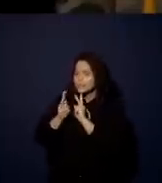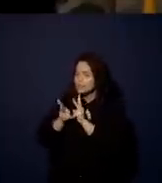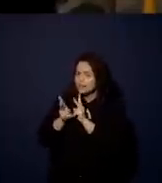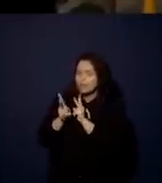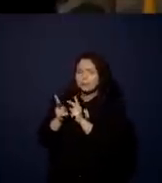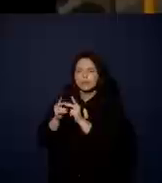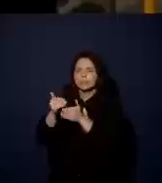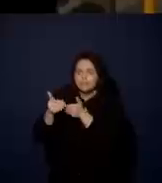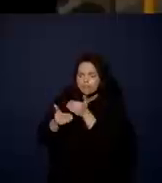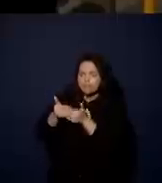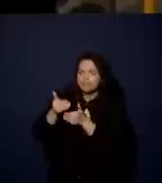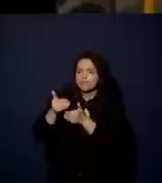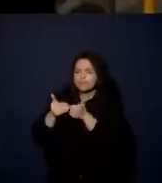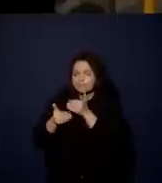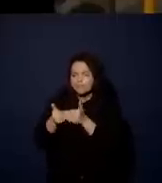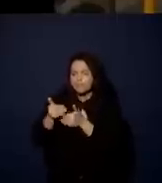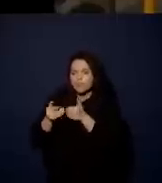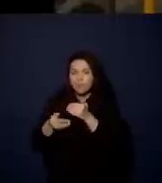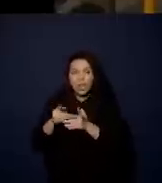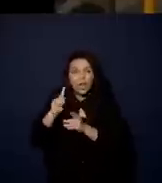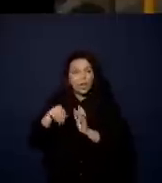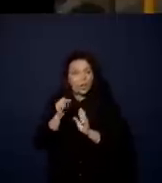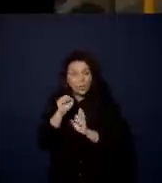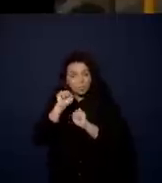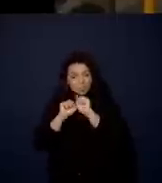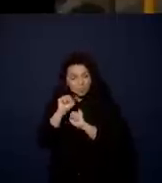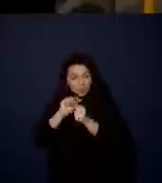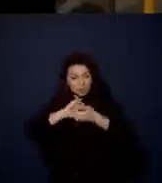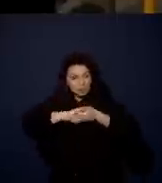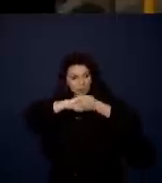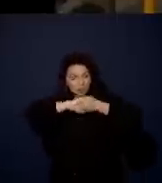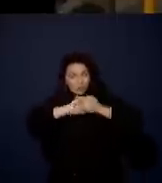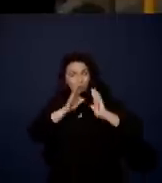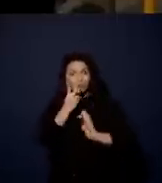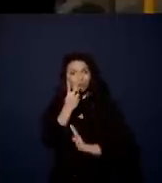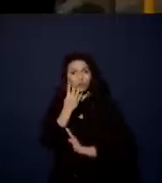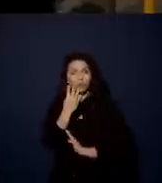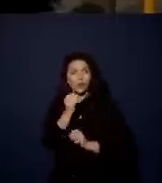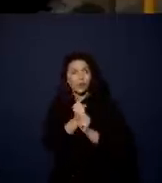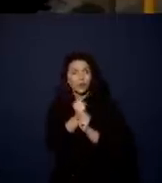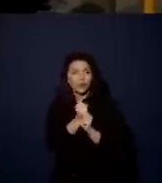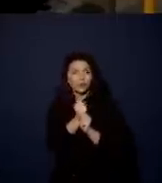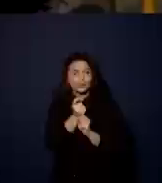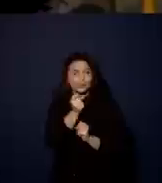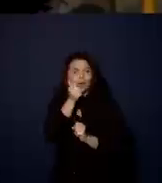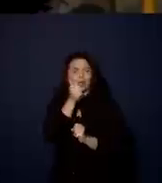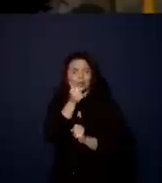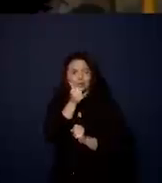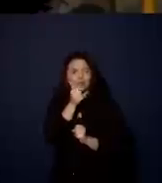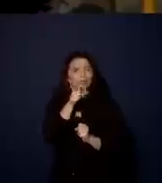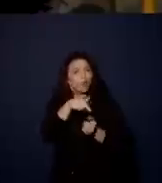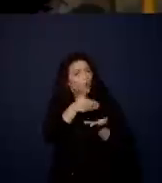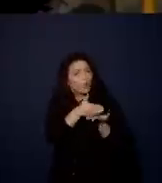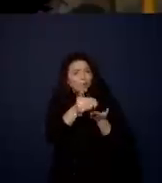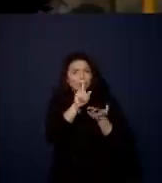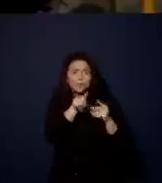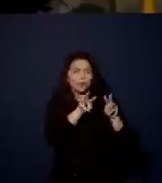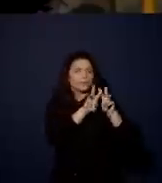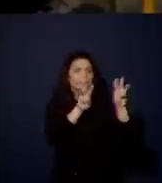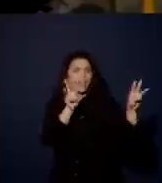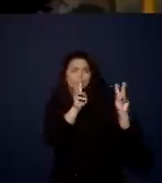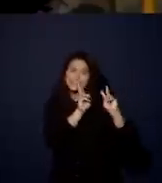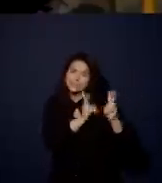como Market Place e esse relacionamento com vendedores a gente tem já de muito tempo e para mim